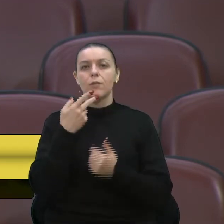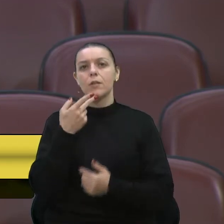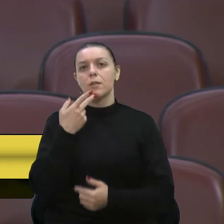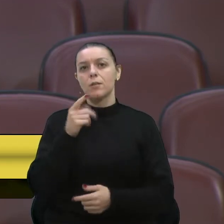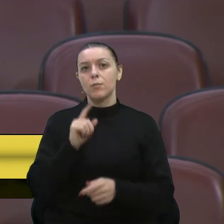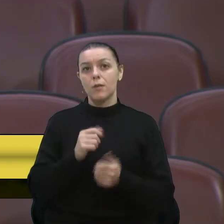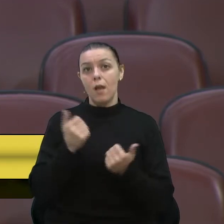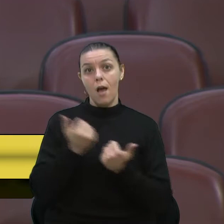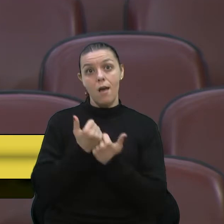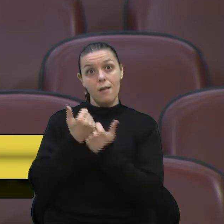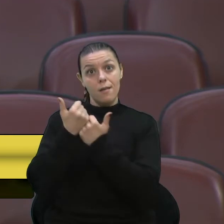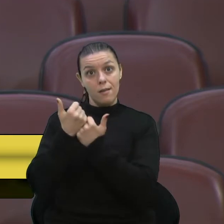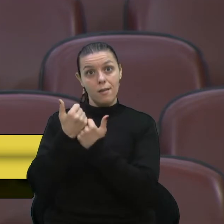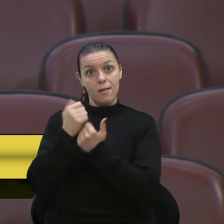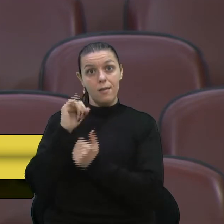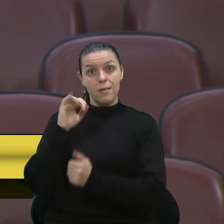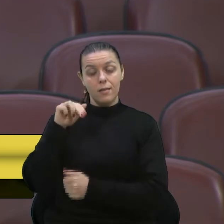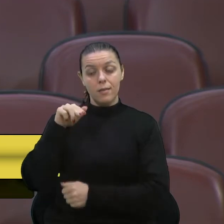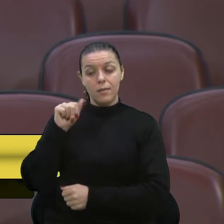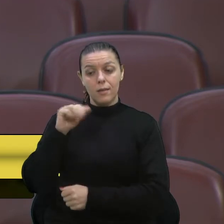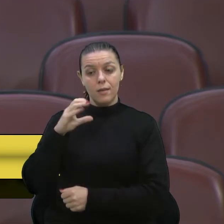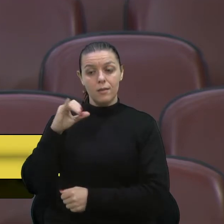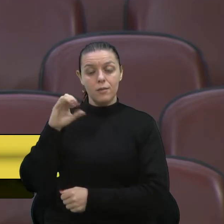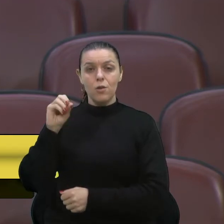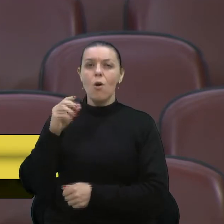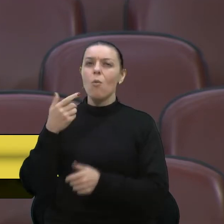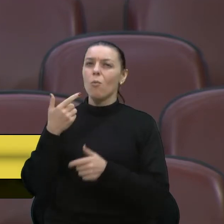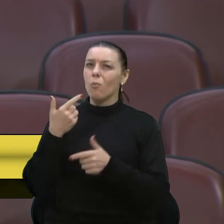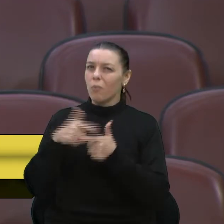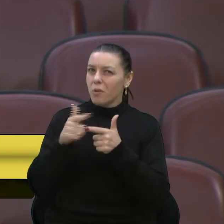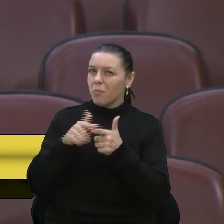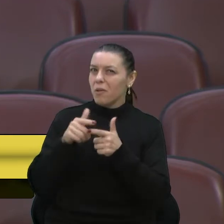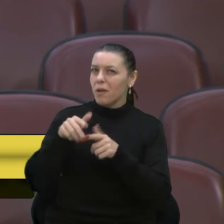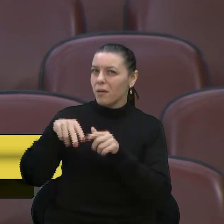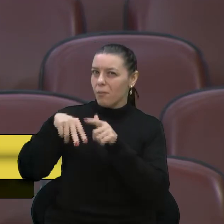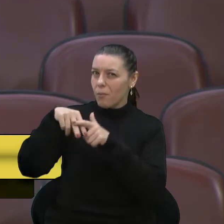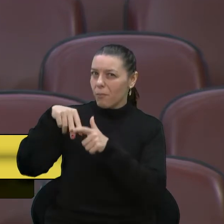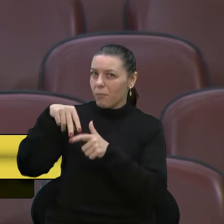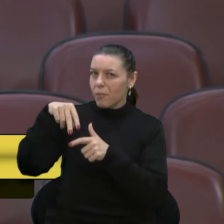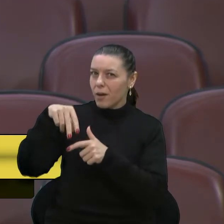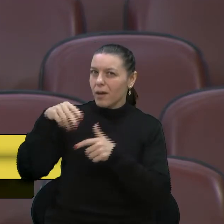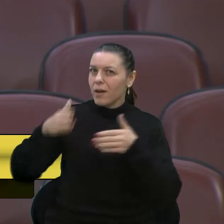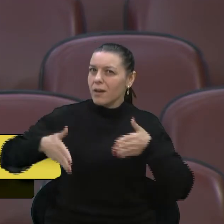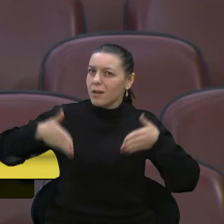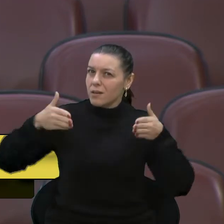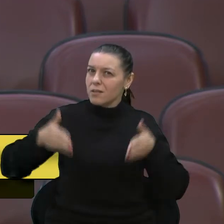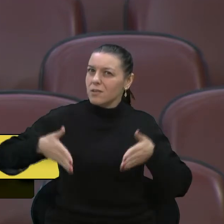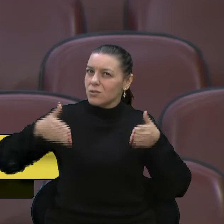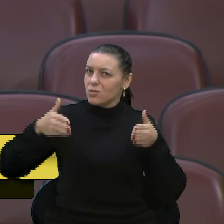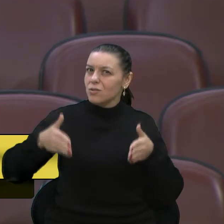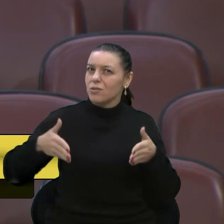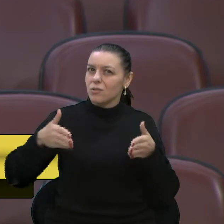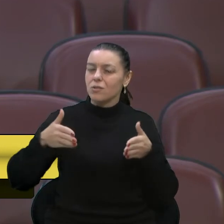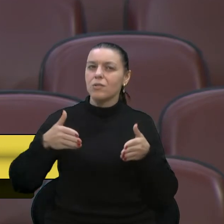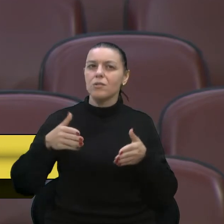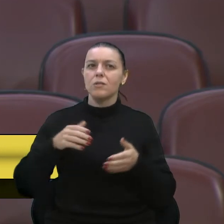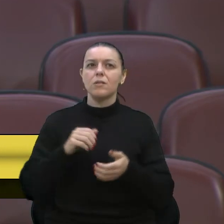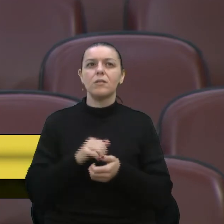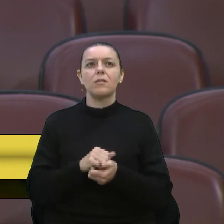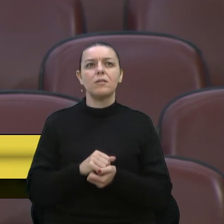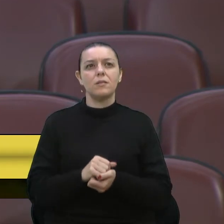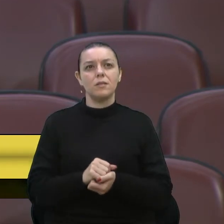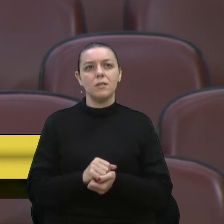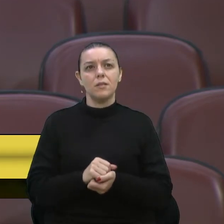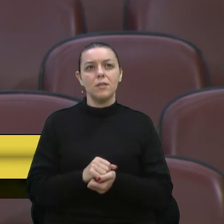assessor, o Inácio, né, ele estava com problema já na perna, o Cancian, e numa cadeira de rodas, né, e aí